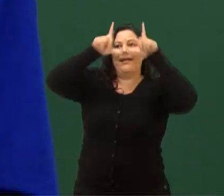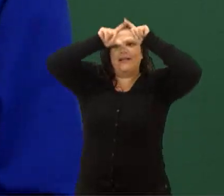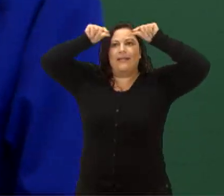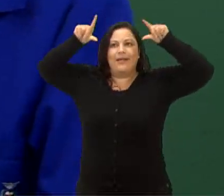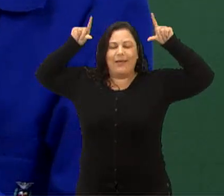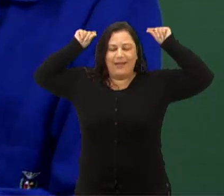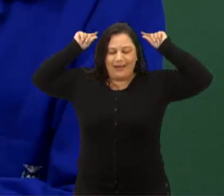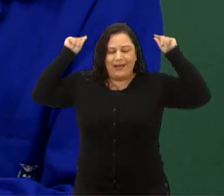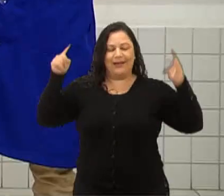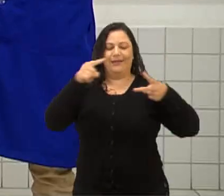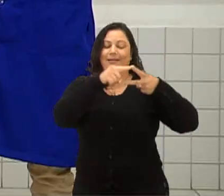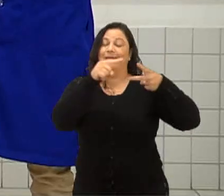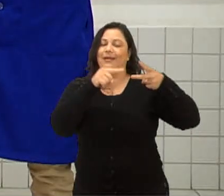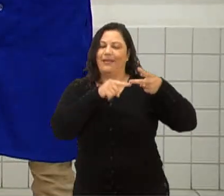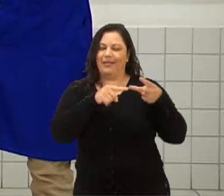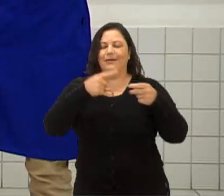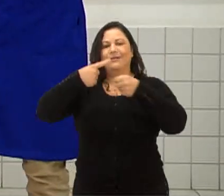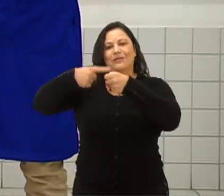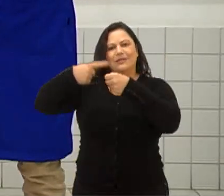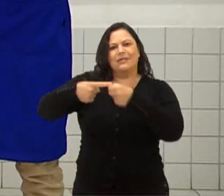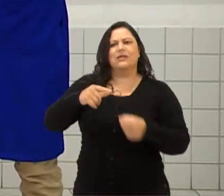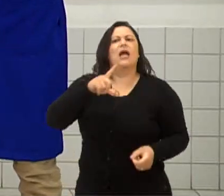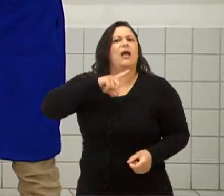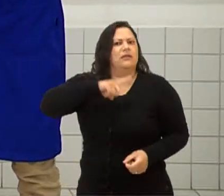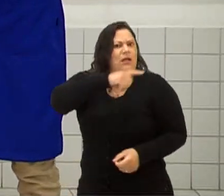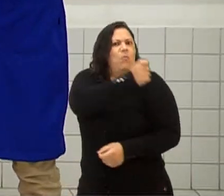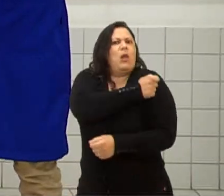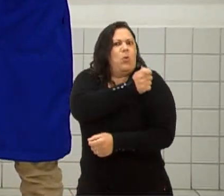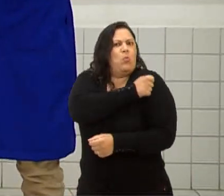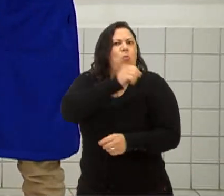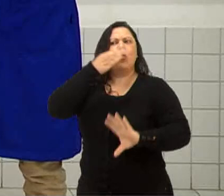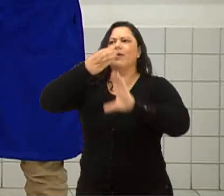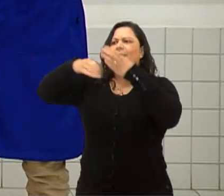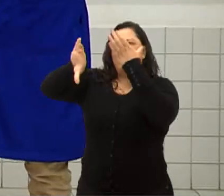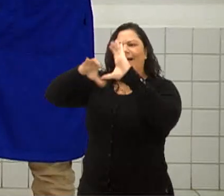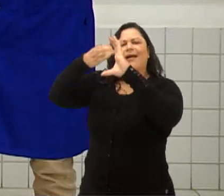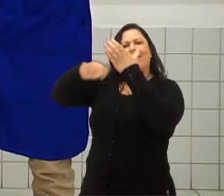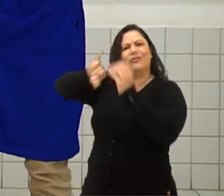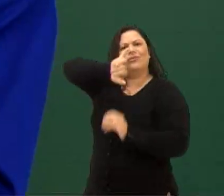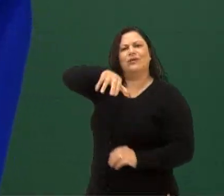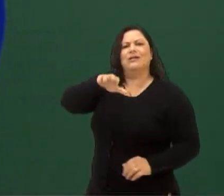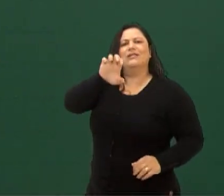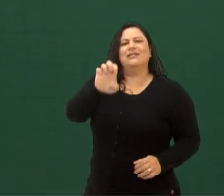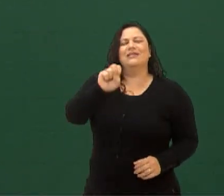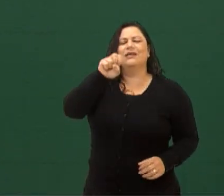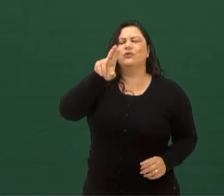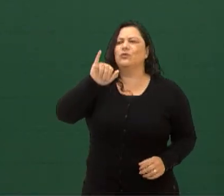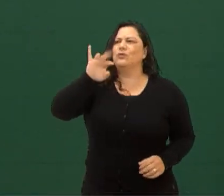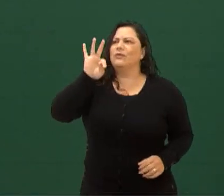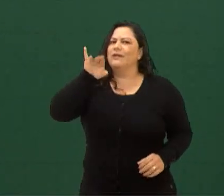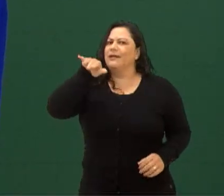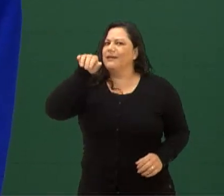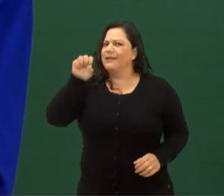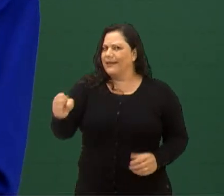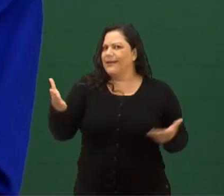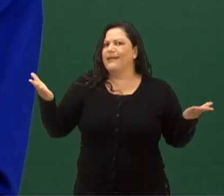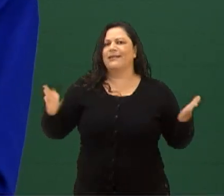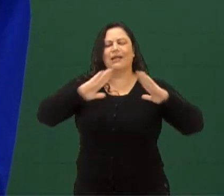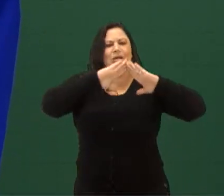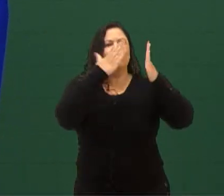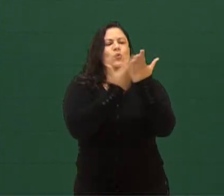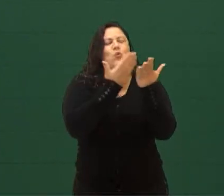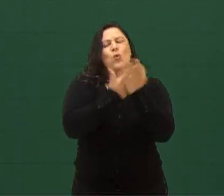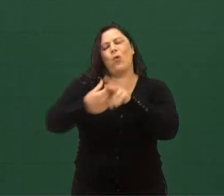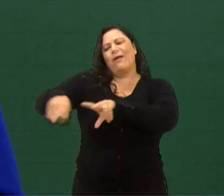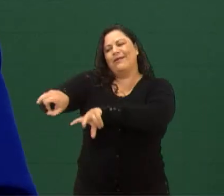inclusive ela é cantora, né? A Arielle de Jesuítas, né? Do Colégio do Campo,